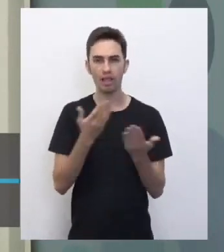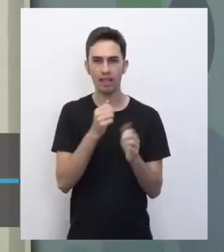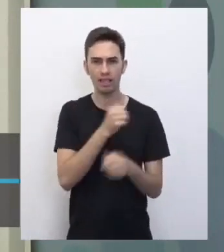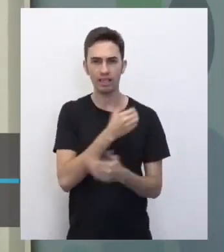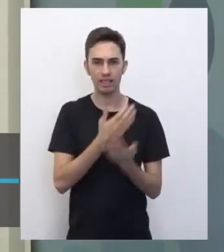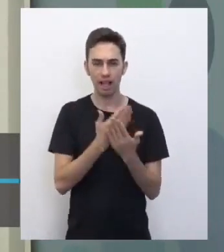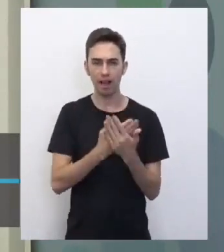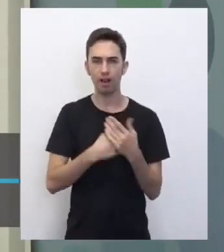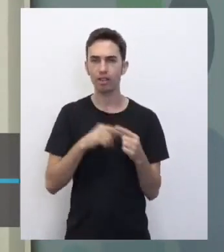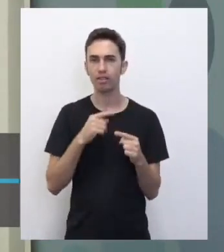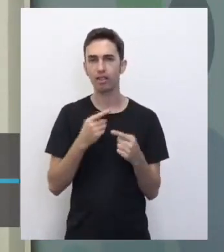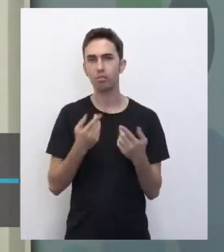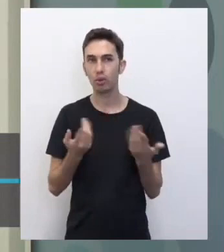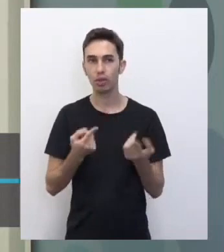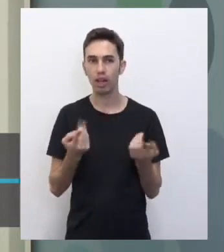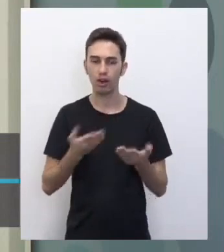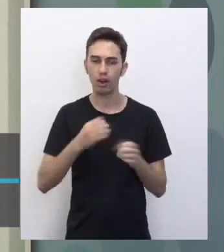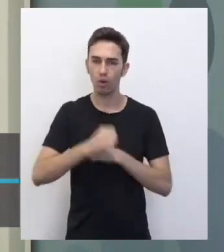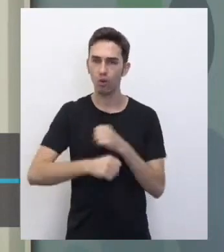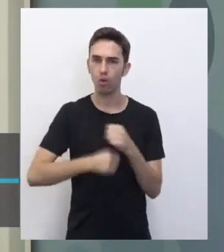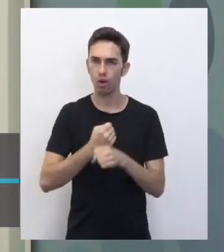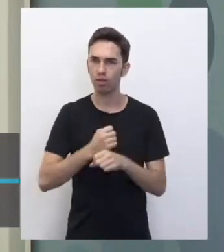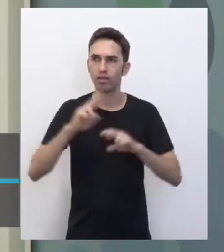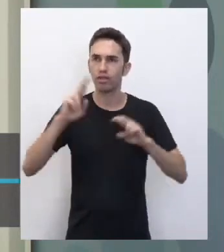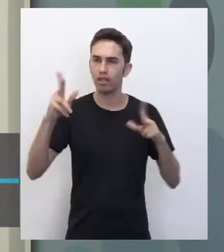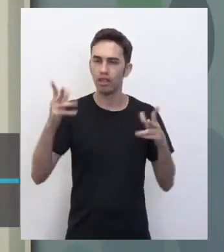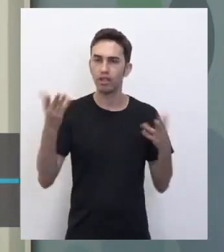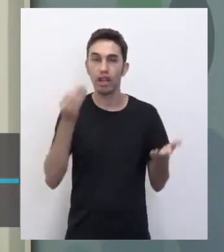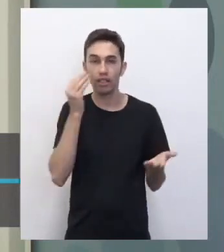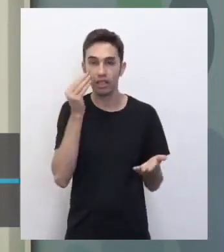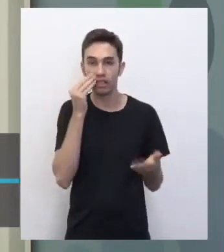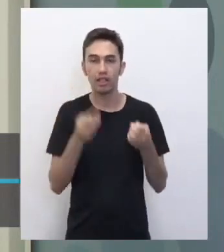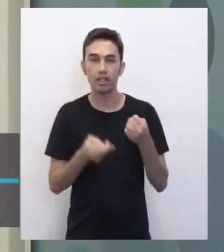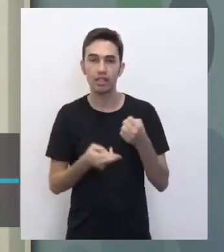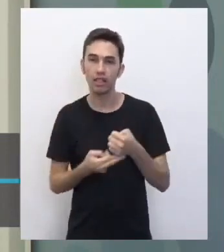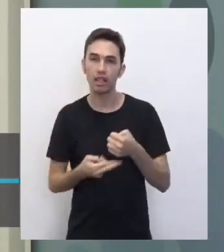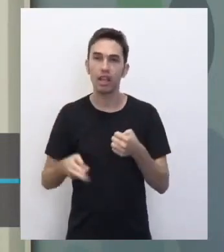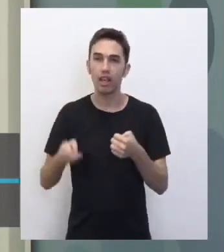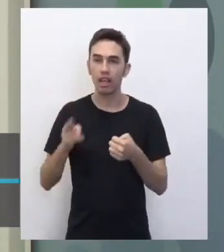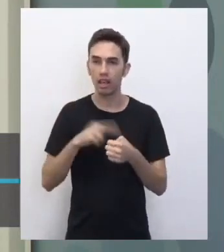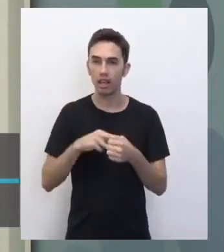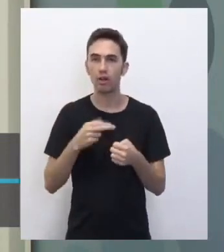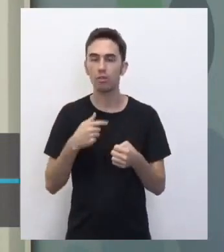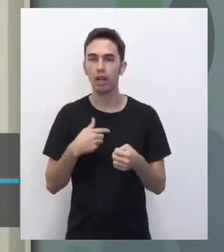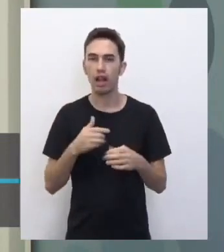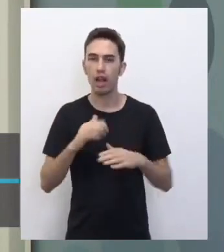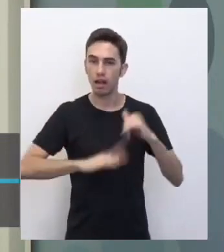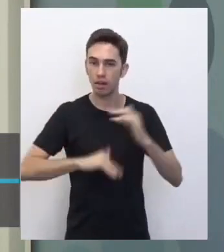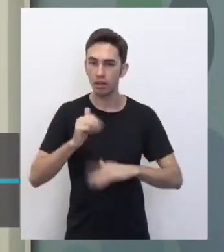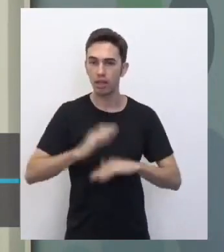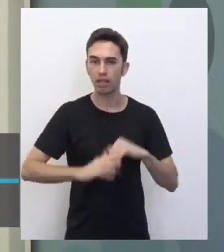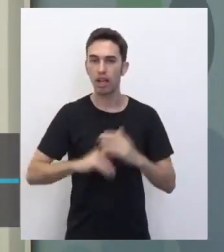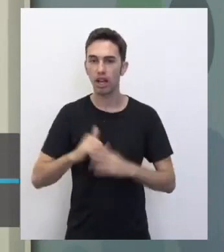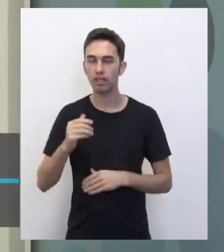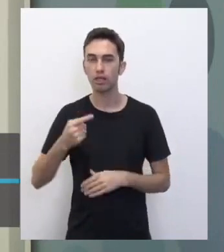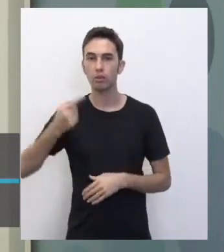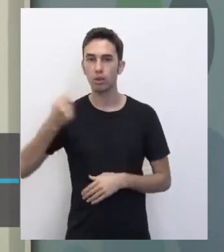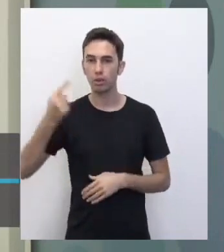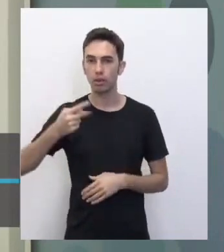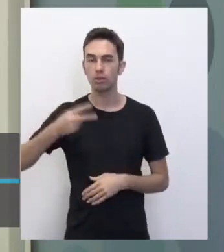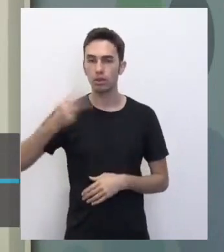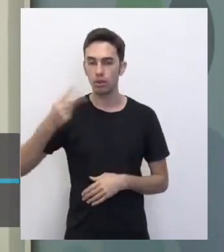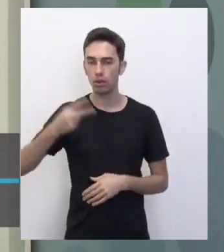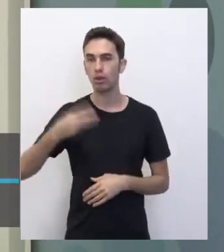nós estamos recuperando, tentando, né, recuperar habilidades aí do nosso ano no primeiro, no segundo e no